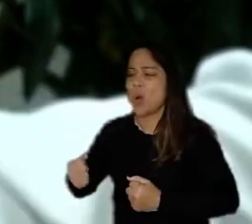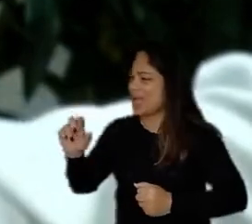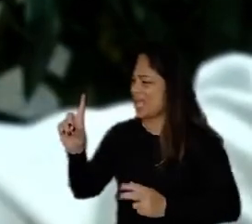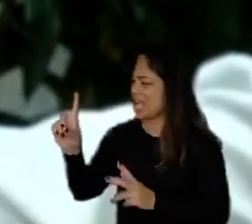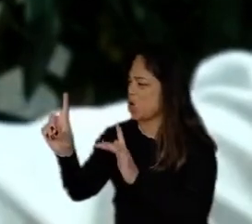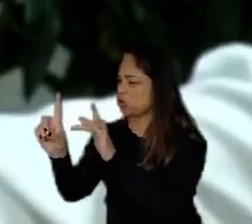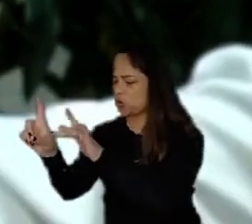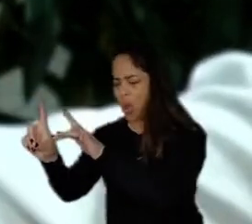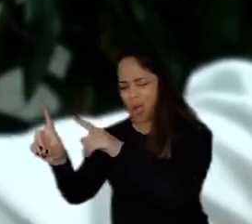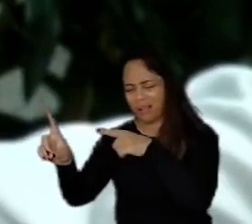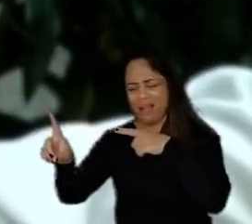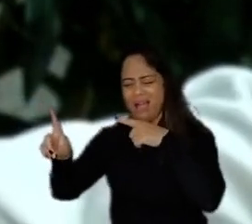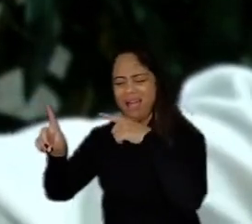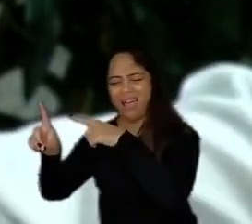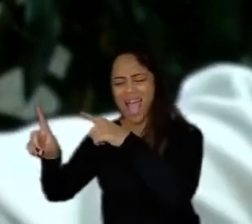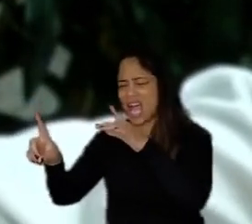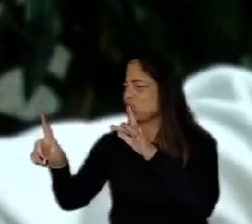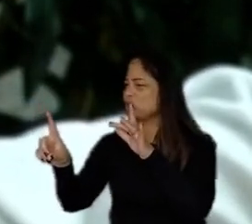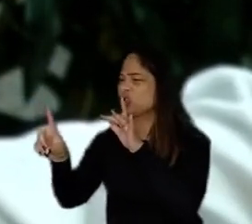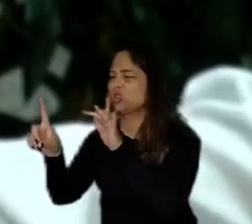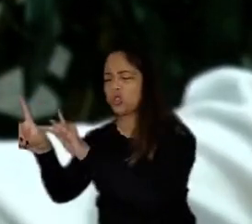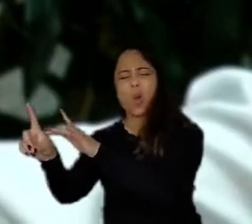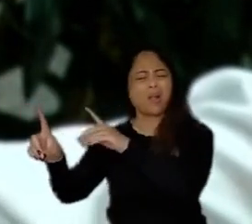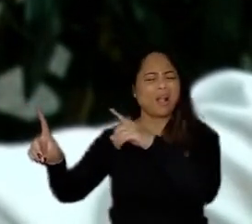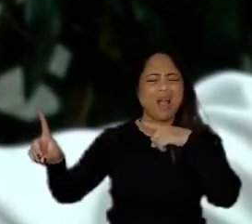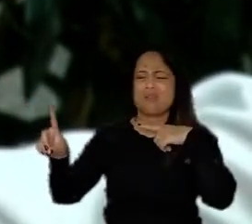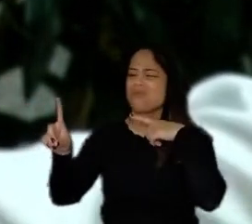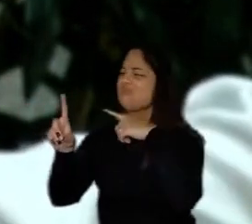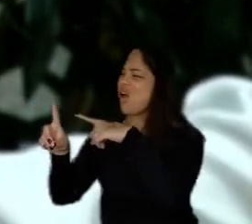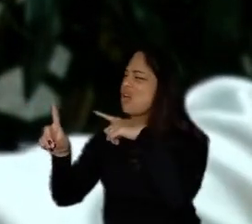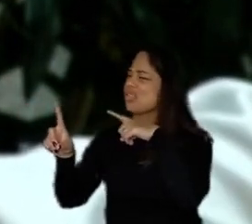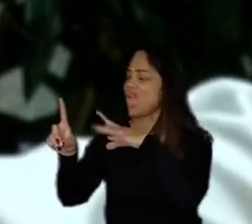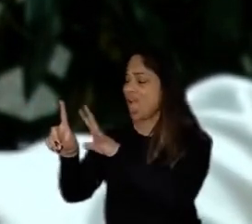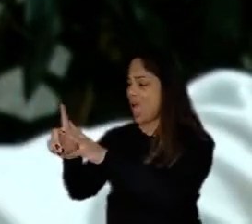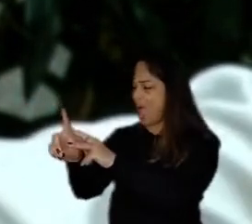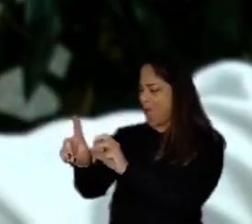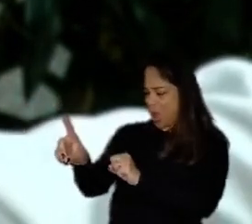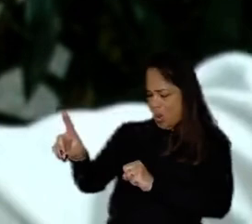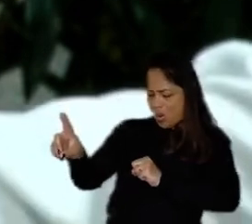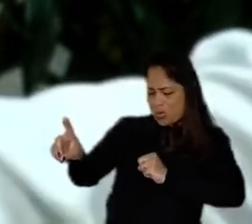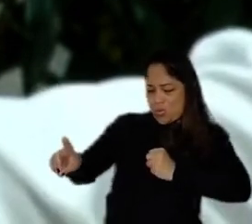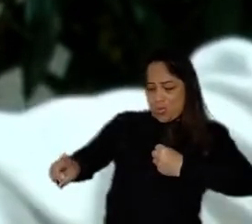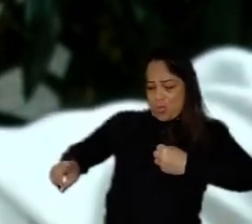Eu tocar na orla do teu manto,